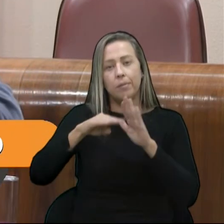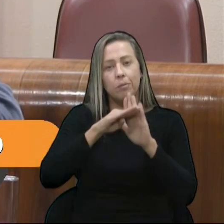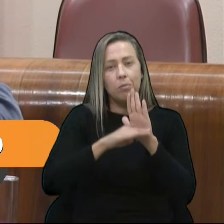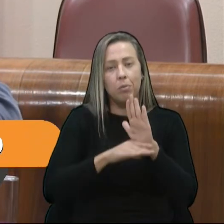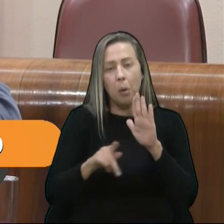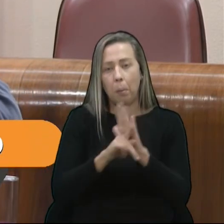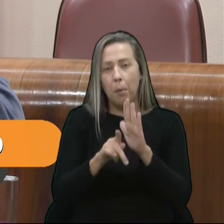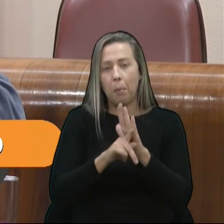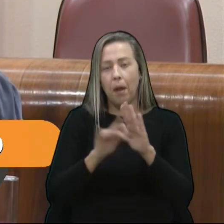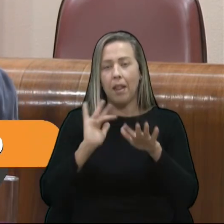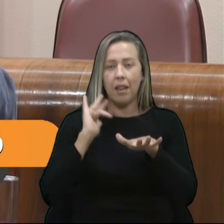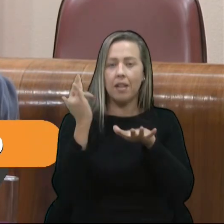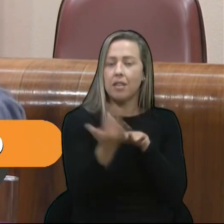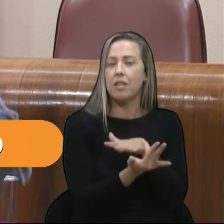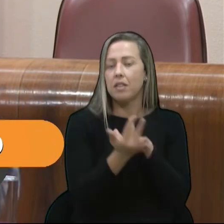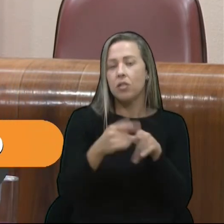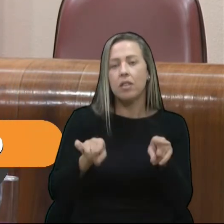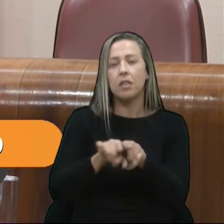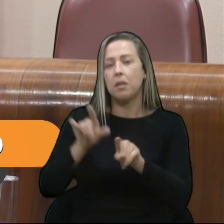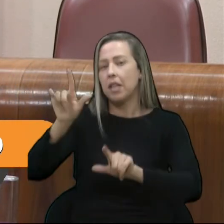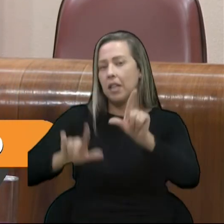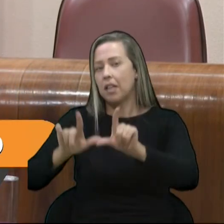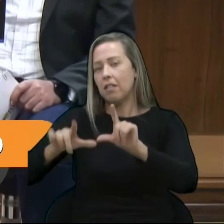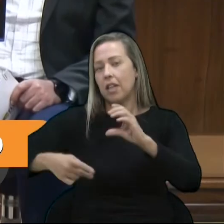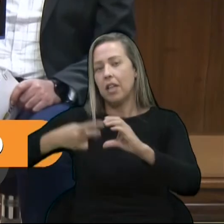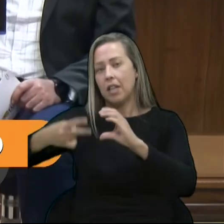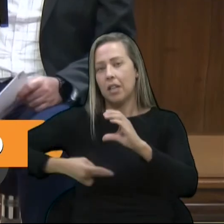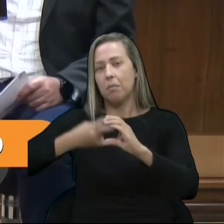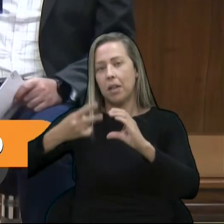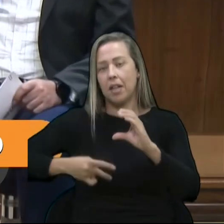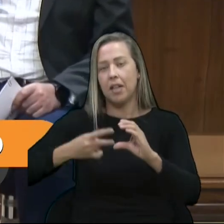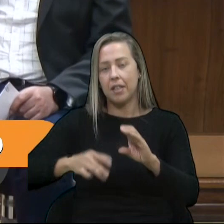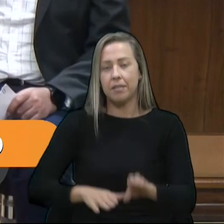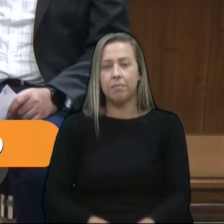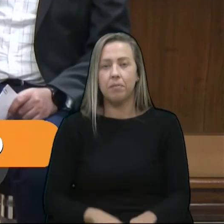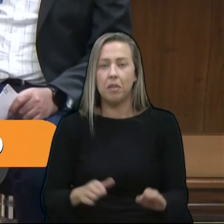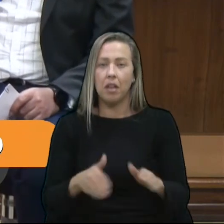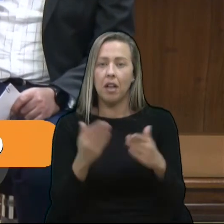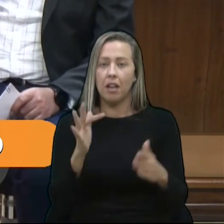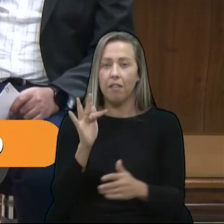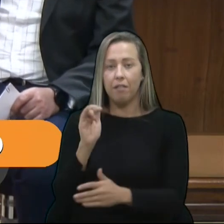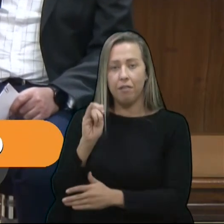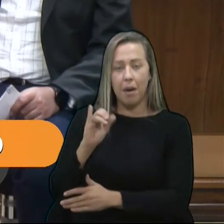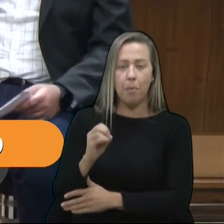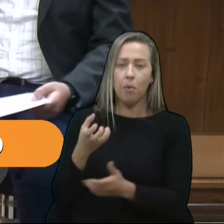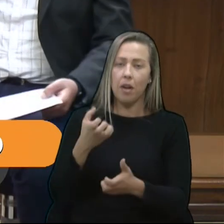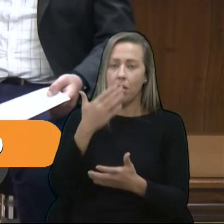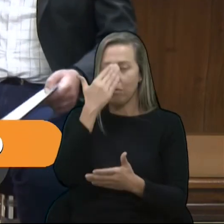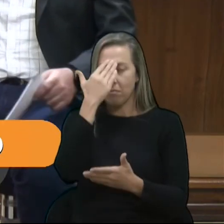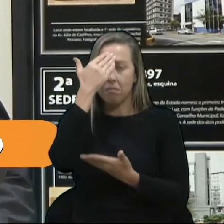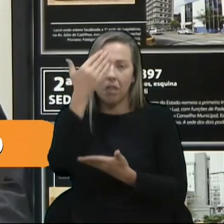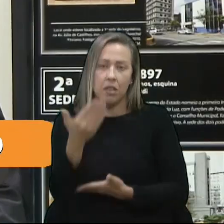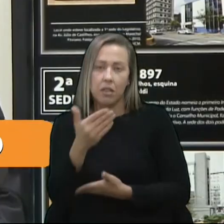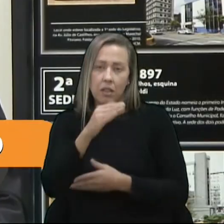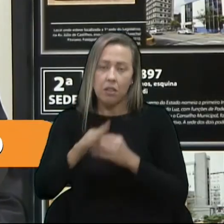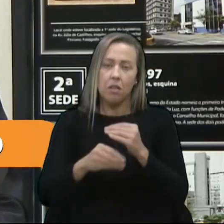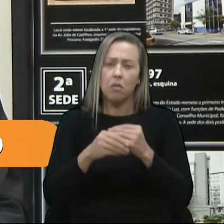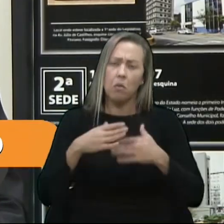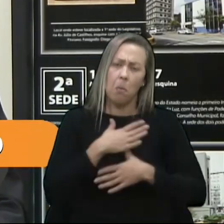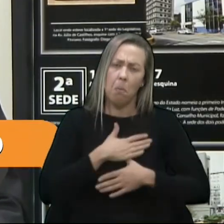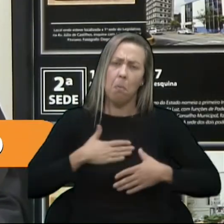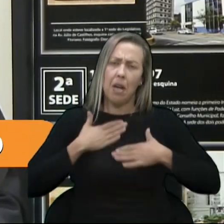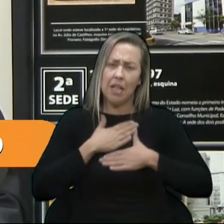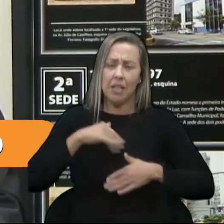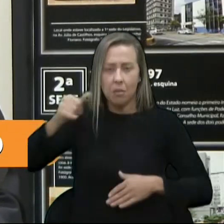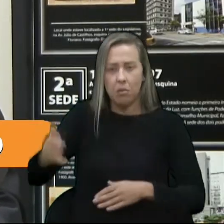programações, tanto pelas redes sociais como também pela TV Câmara, né, Fábio? Olha, da minha parte, só reiterar que foi um privilégio